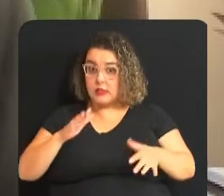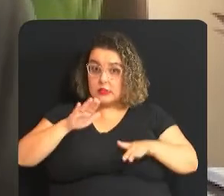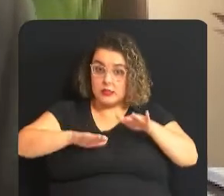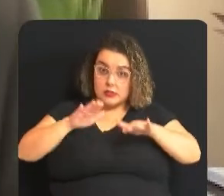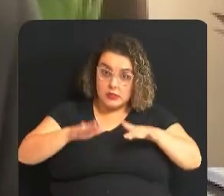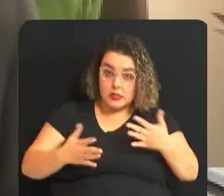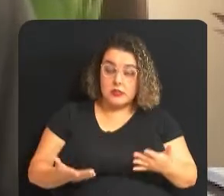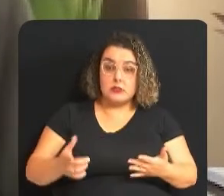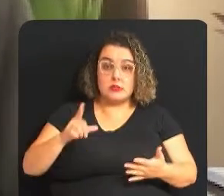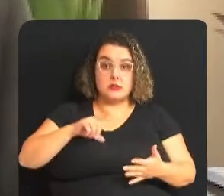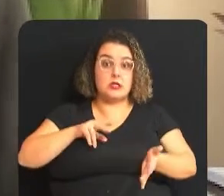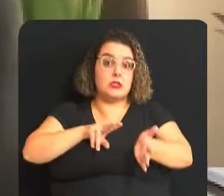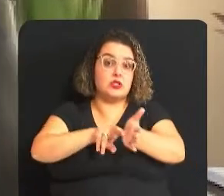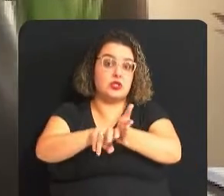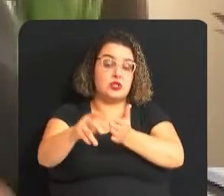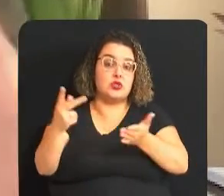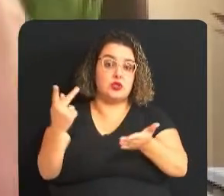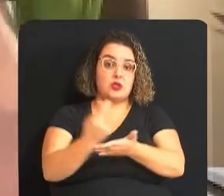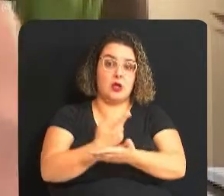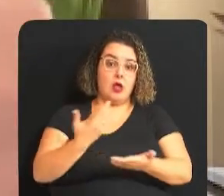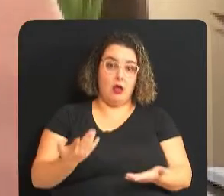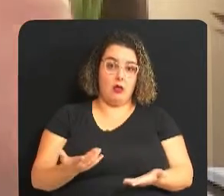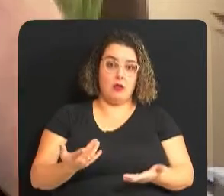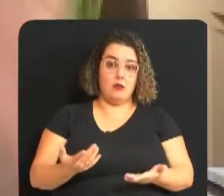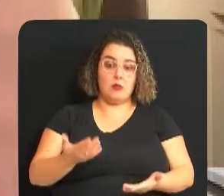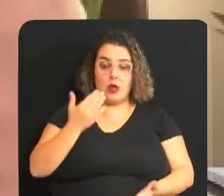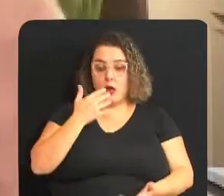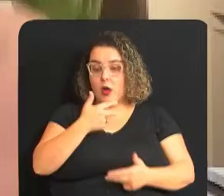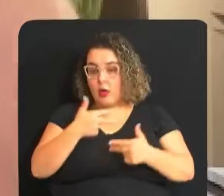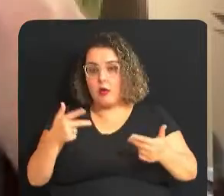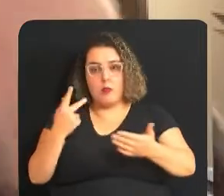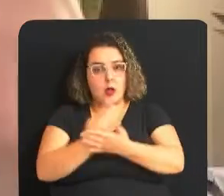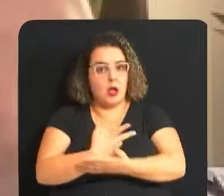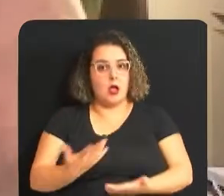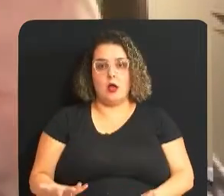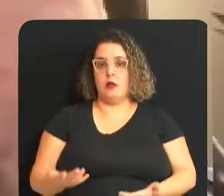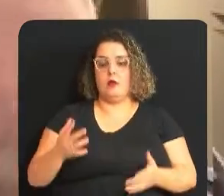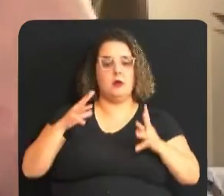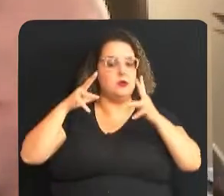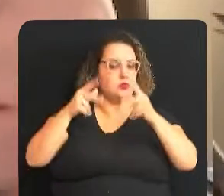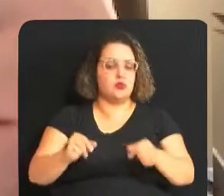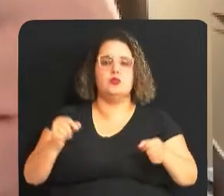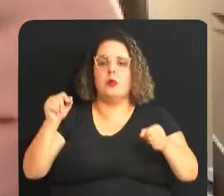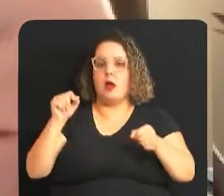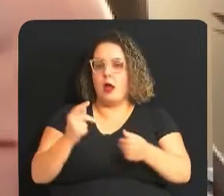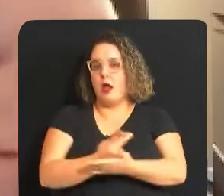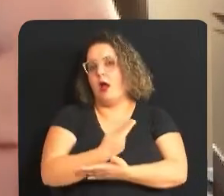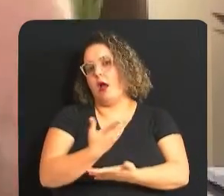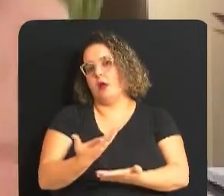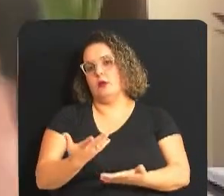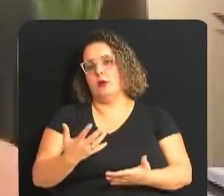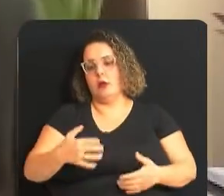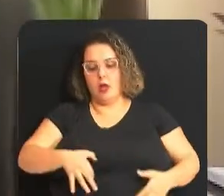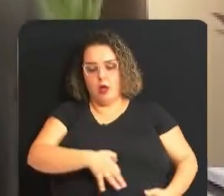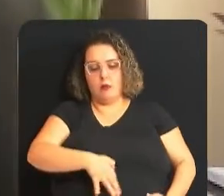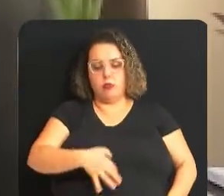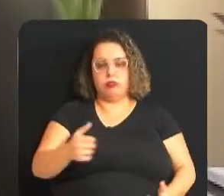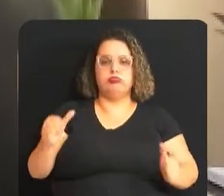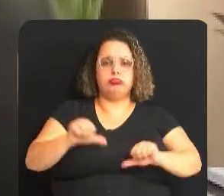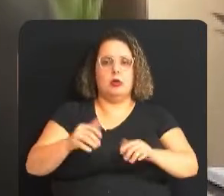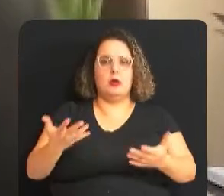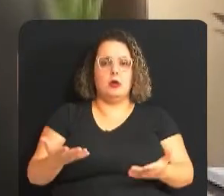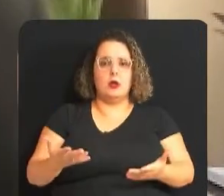tem diagnóstico errado, porque a pessoa come errado, se alimenta errado, faz tudo errado, irrita o intestino, e aí vai no médico, ele